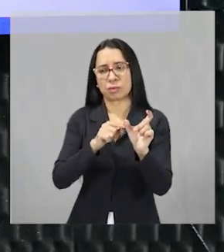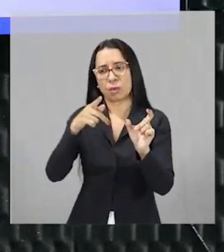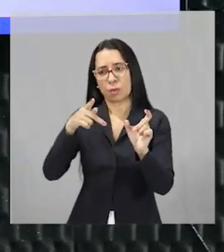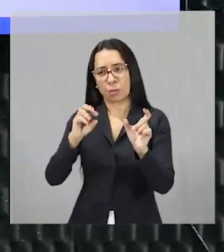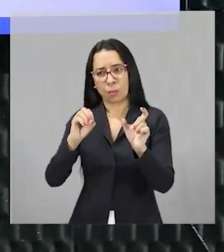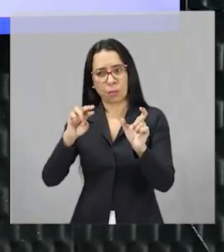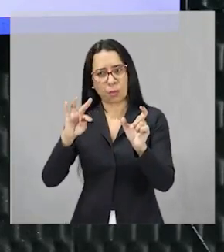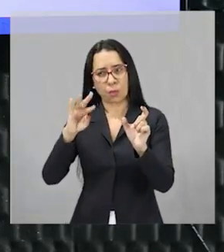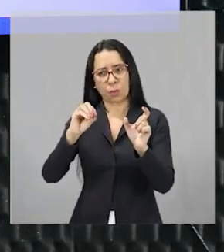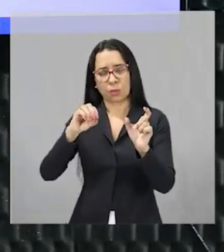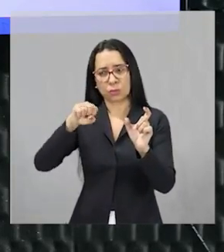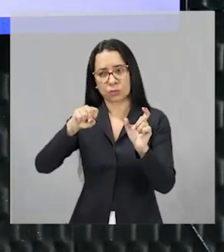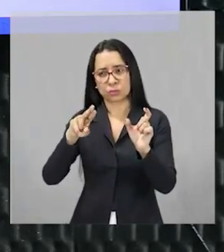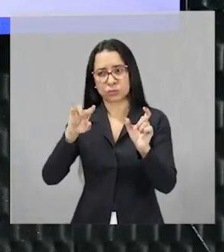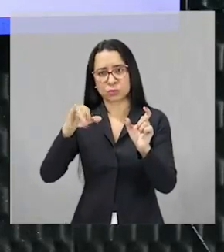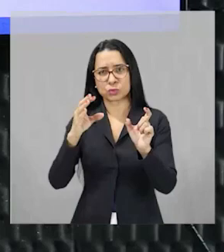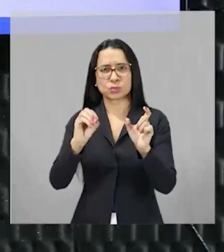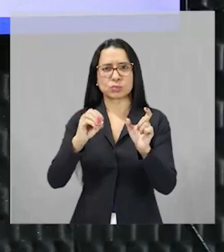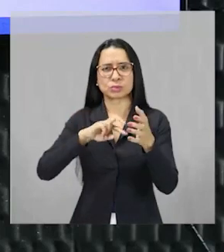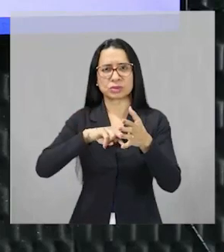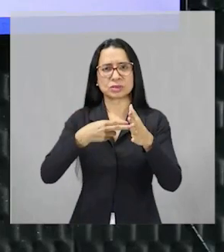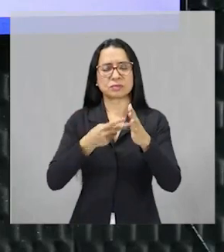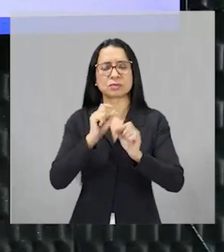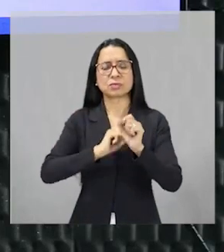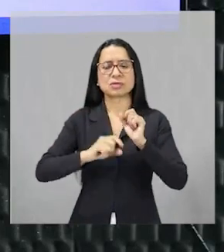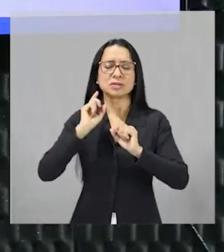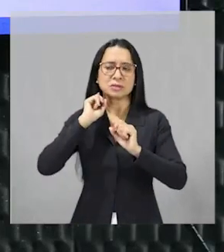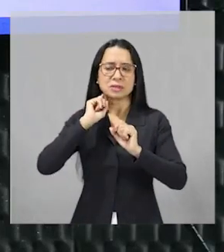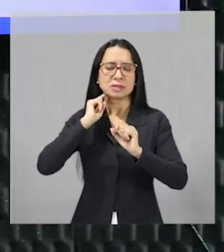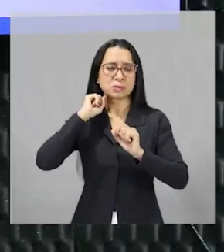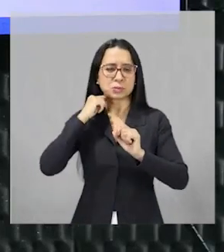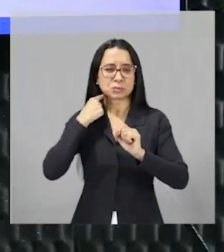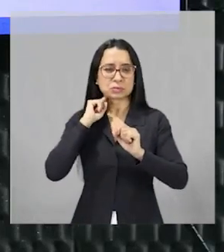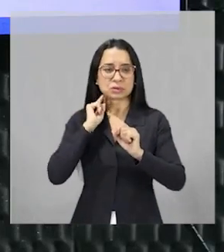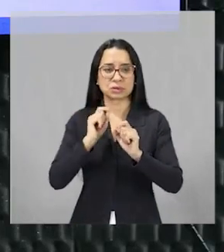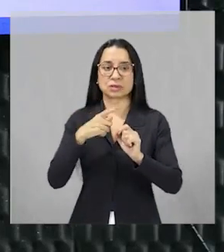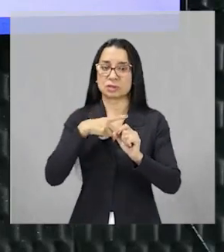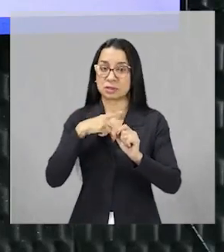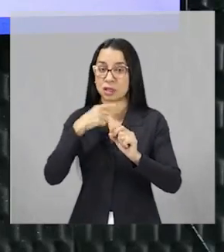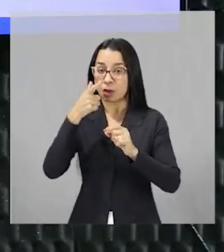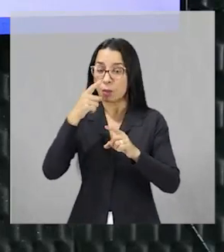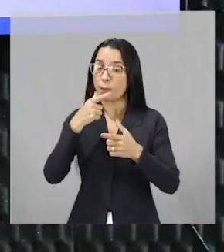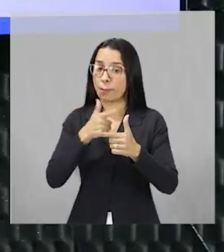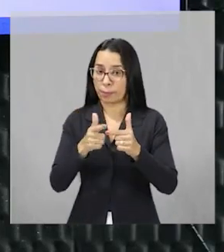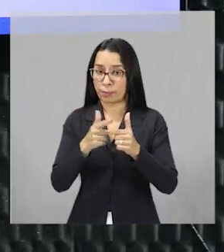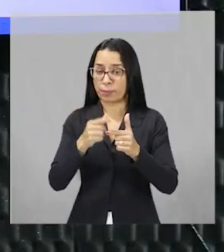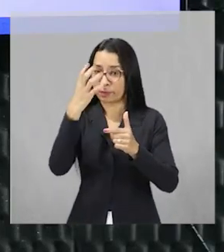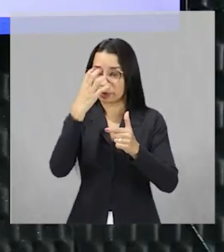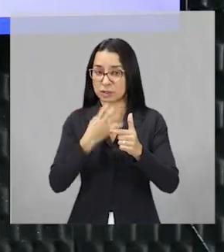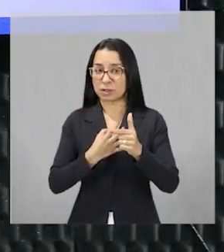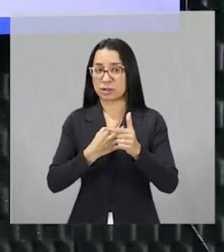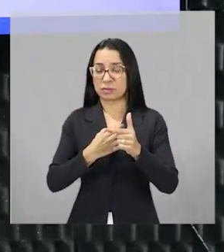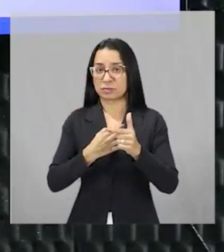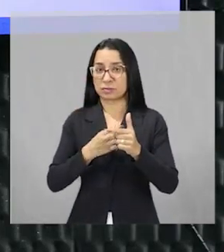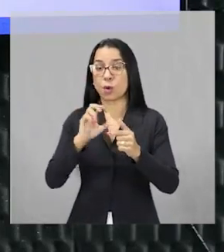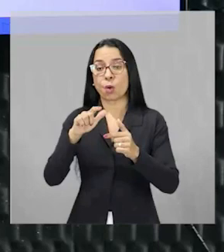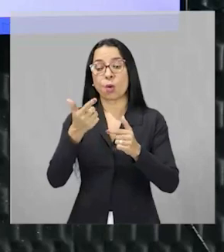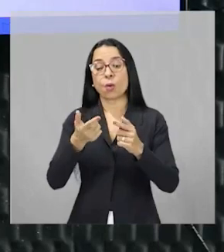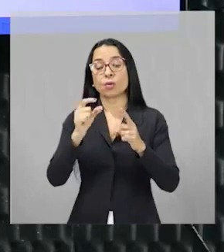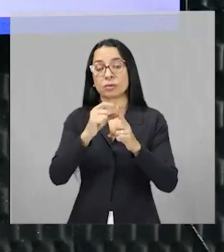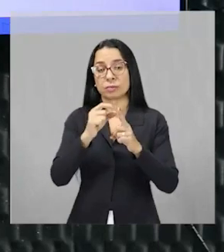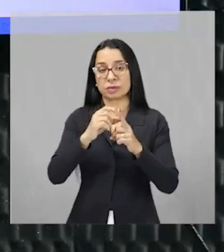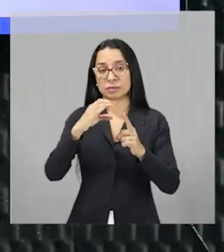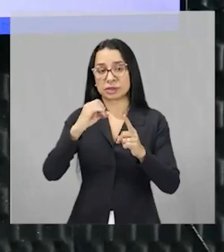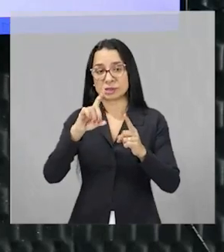marca aquilo ali, Porto Sujo significa o quê? É sujeira. Tá certo? Então tu já tem uma problemática séria. Cidade da Morte, outro